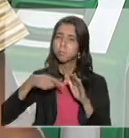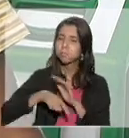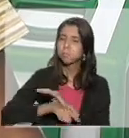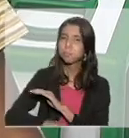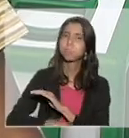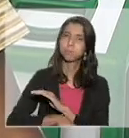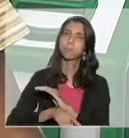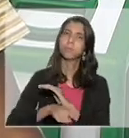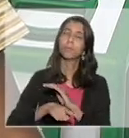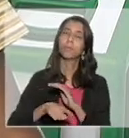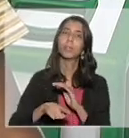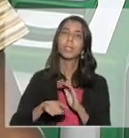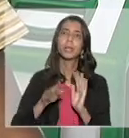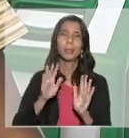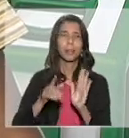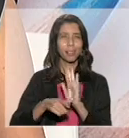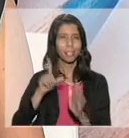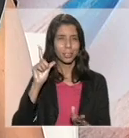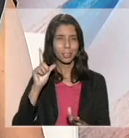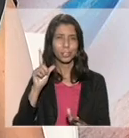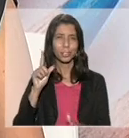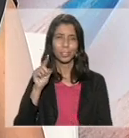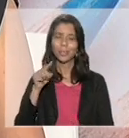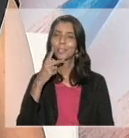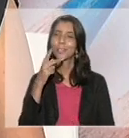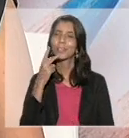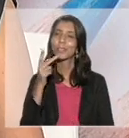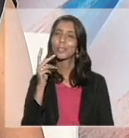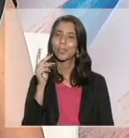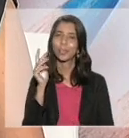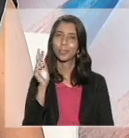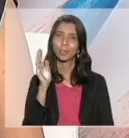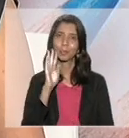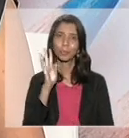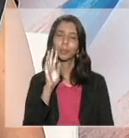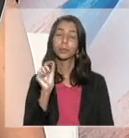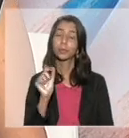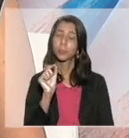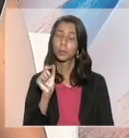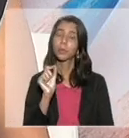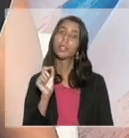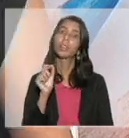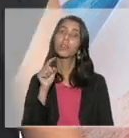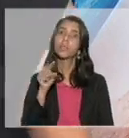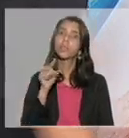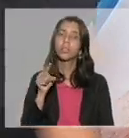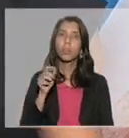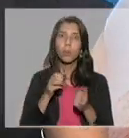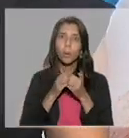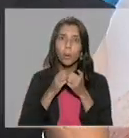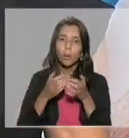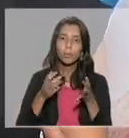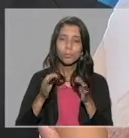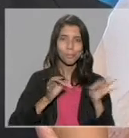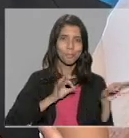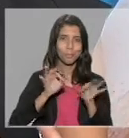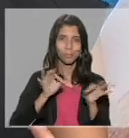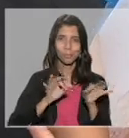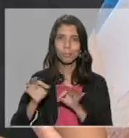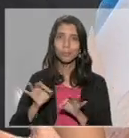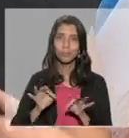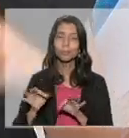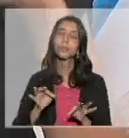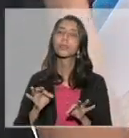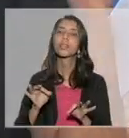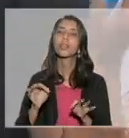se aprofundar mais. Mas antes da gente começar a gravar, você estava falando uma coisa aqui interessante, de quando você começou esse projeto,